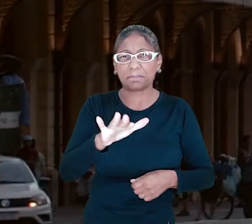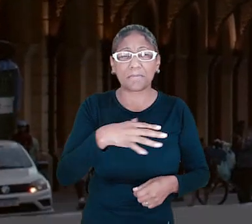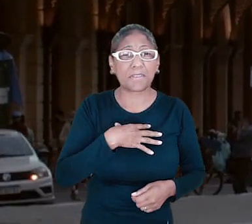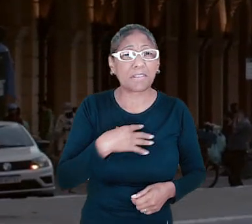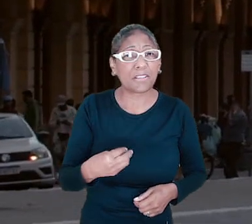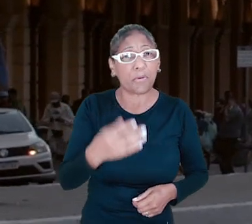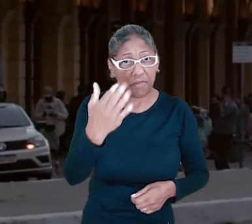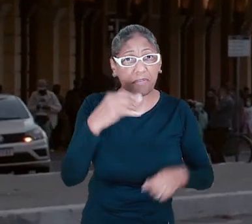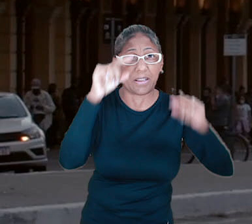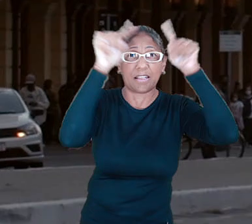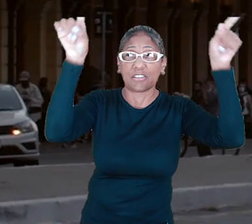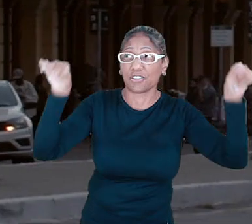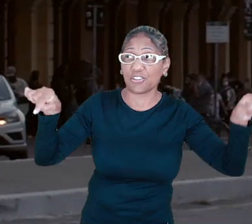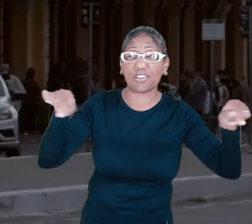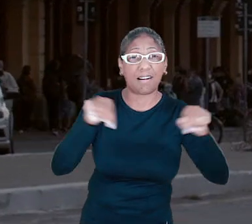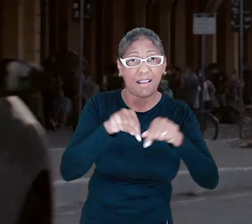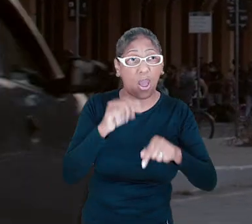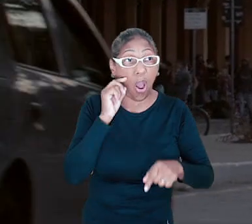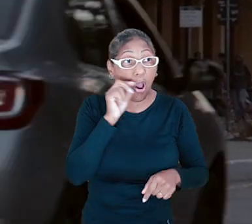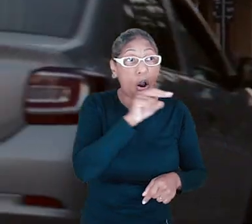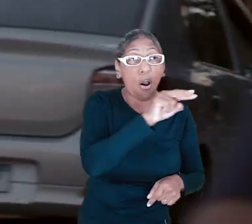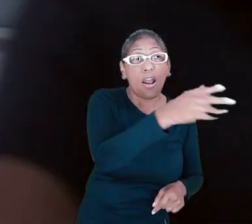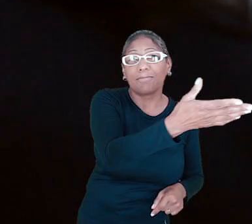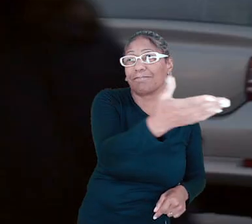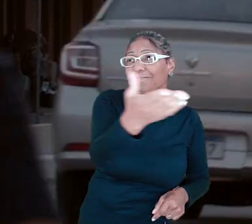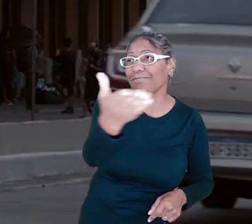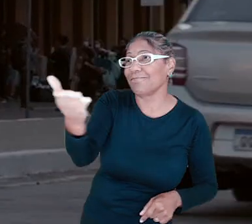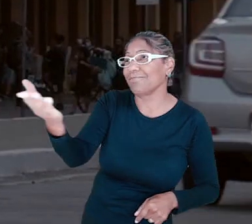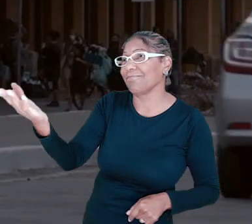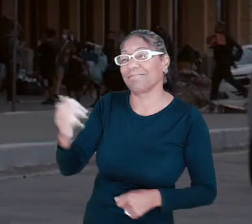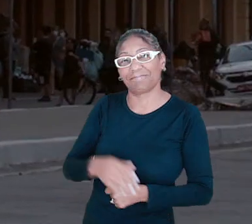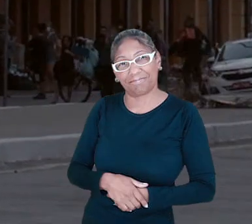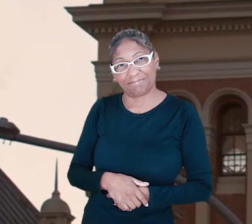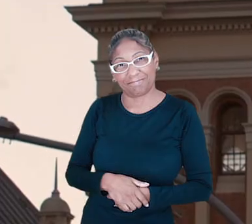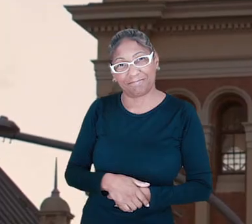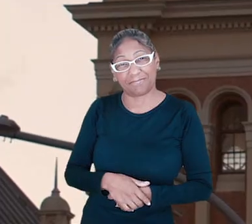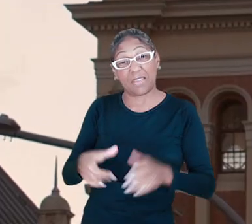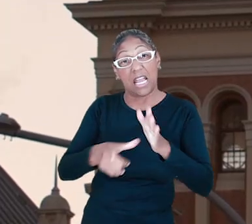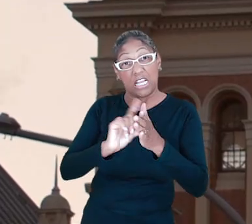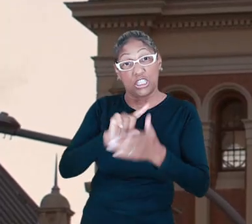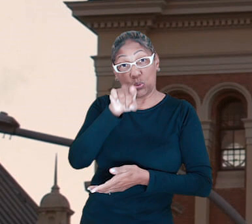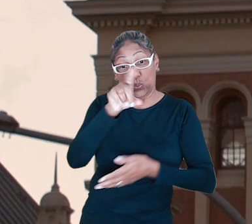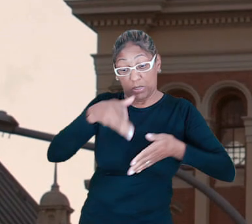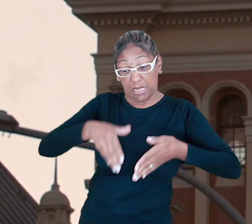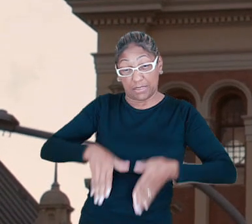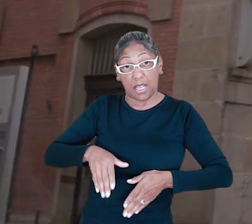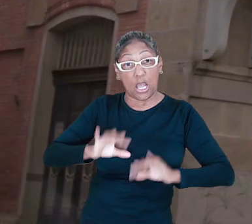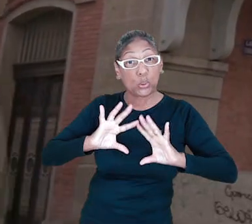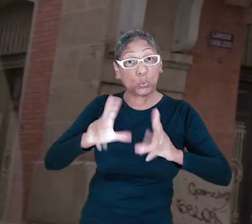ele falou, filho, vem aqui na janela. Aí ele falou assim, olha tudo o que tem aqui. Antes de você